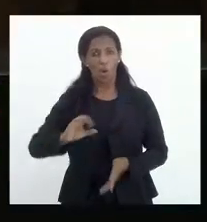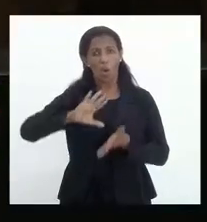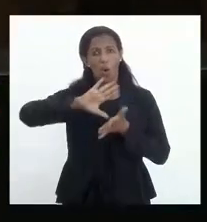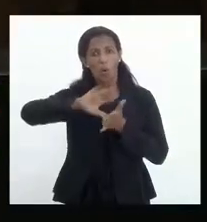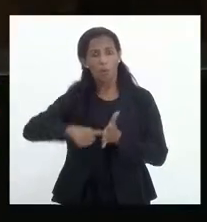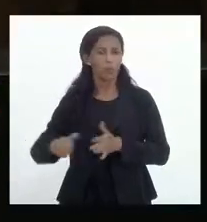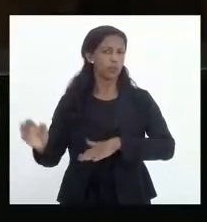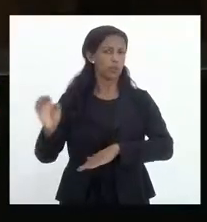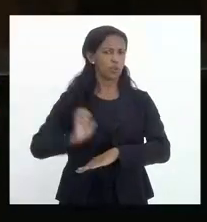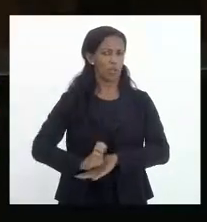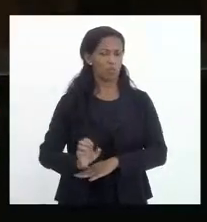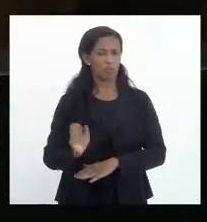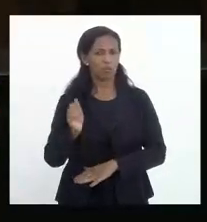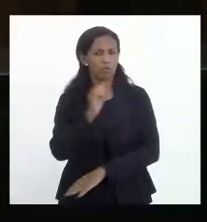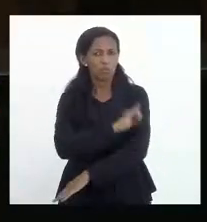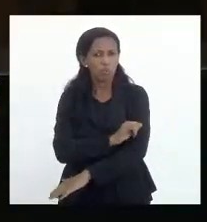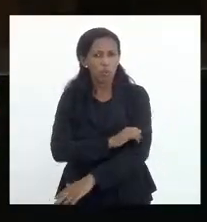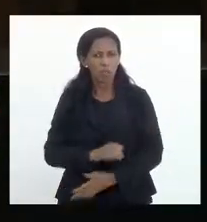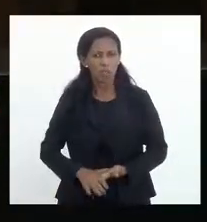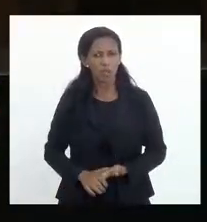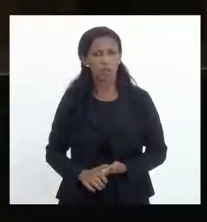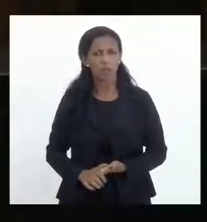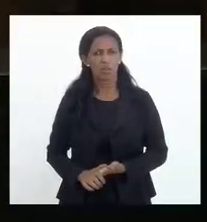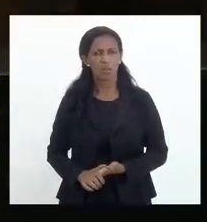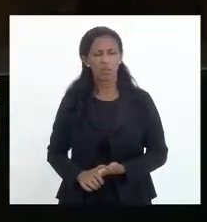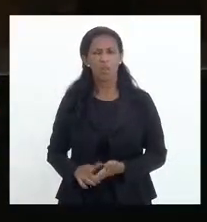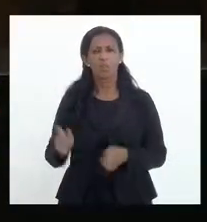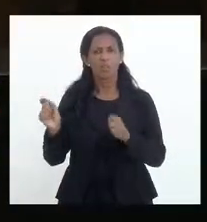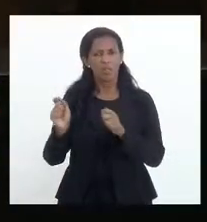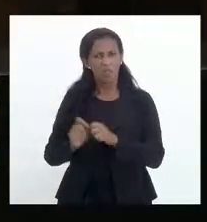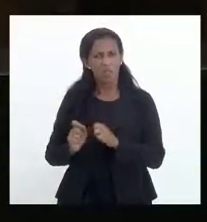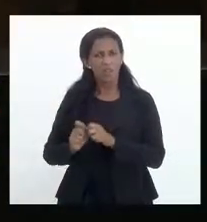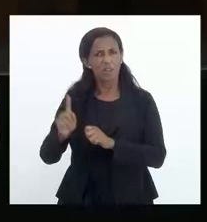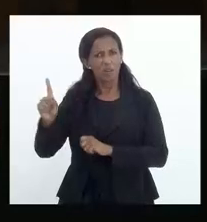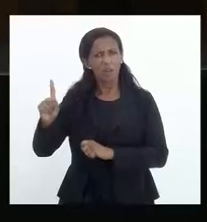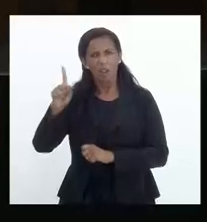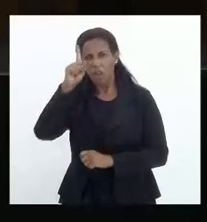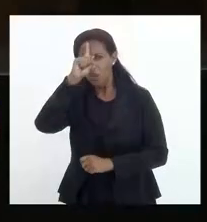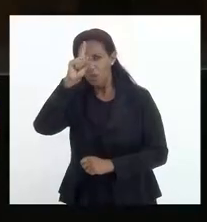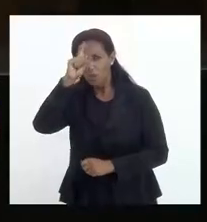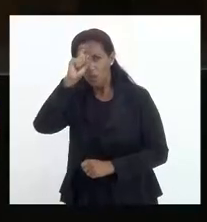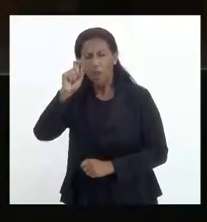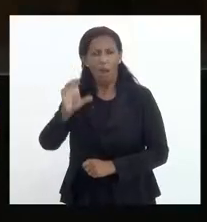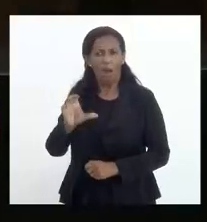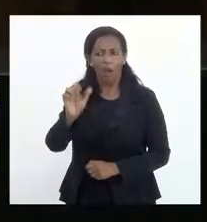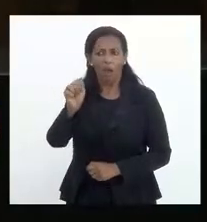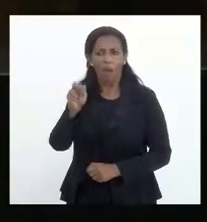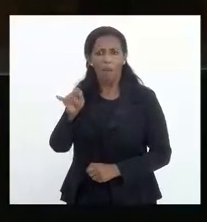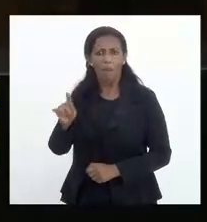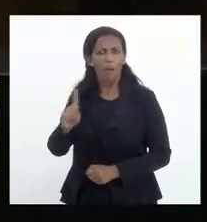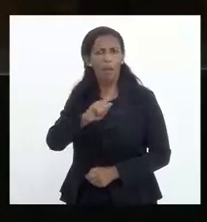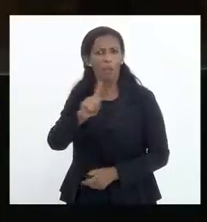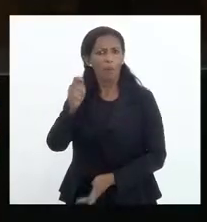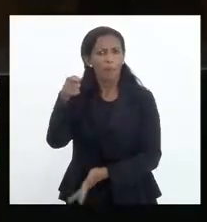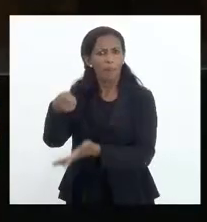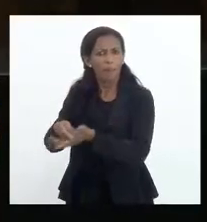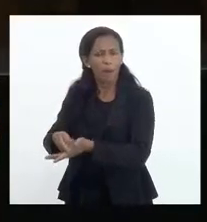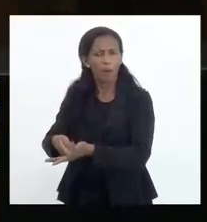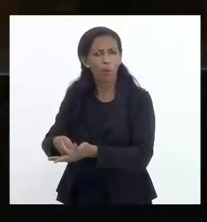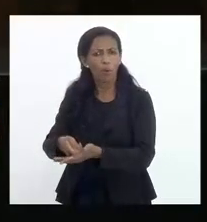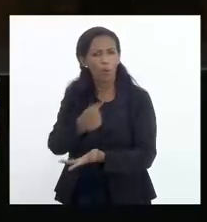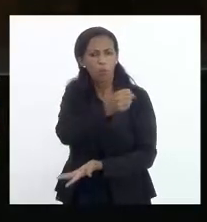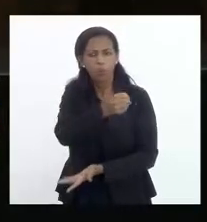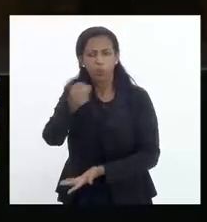Rio de Janeiro, que fizeram o que fizeram nos hospitais de campanha, deixaram de pagar os trabalhadores